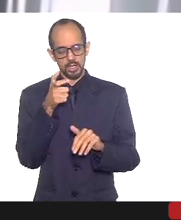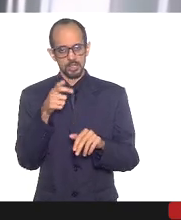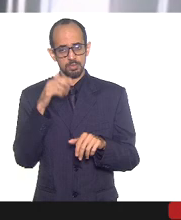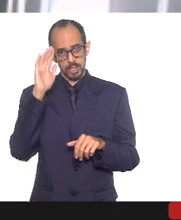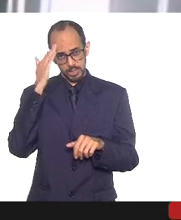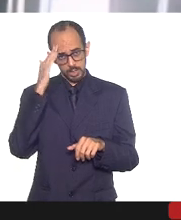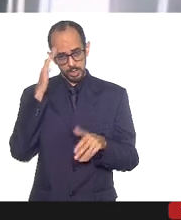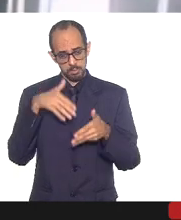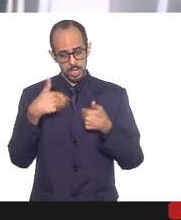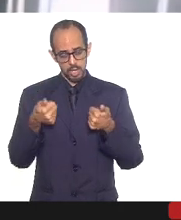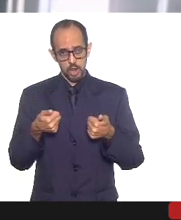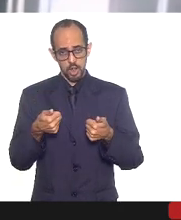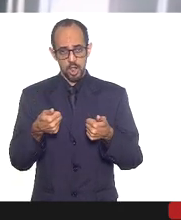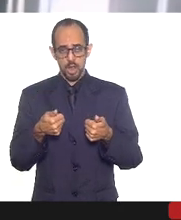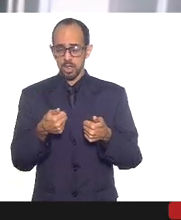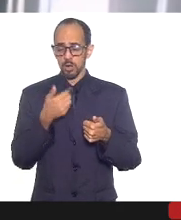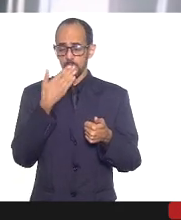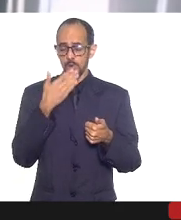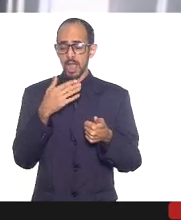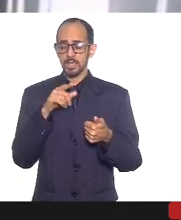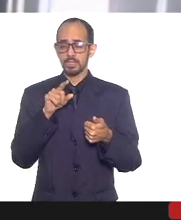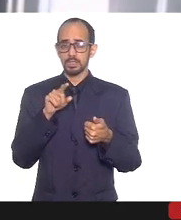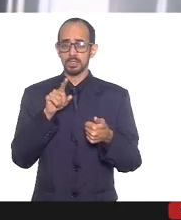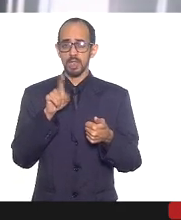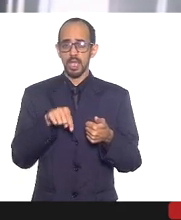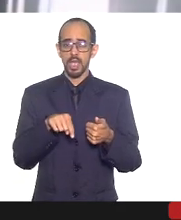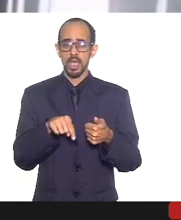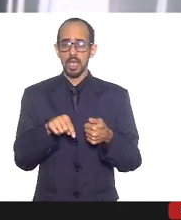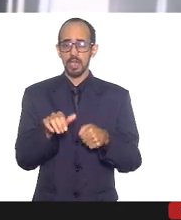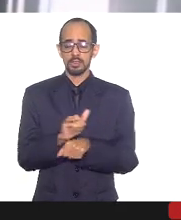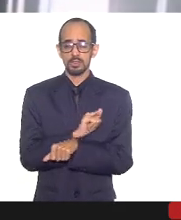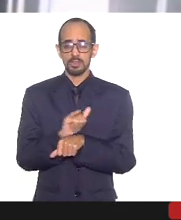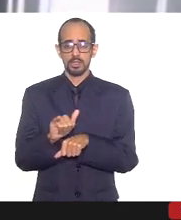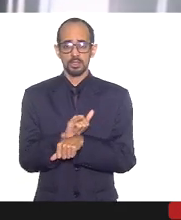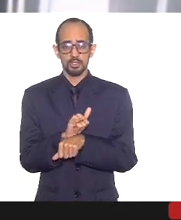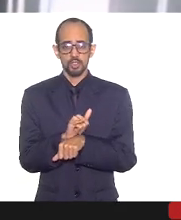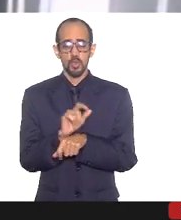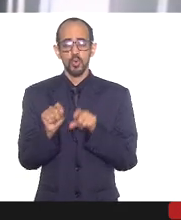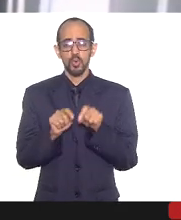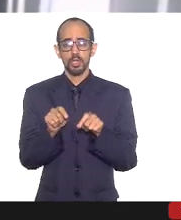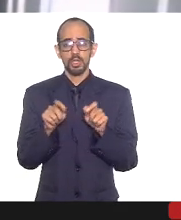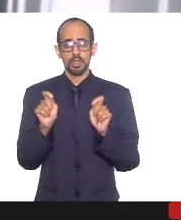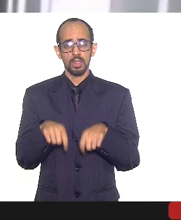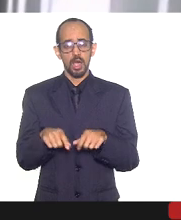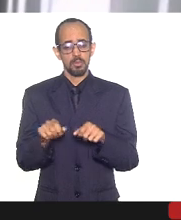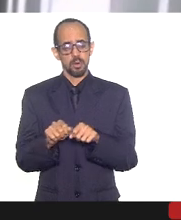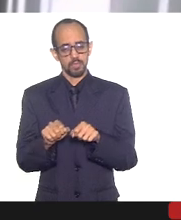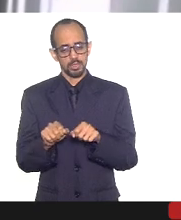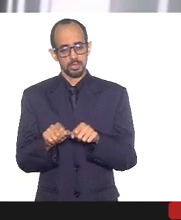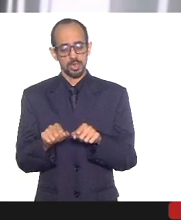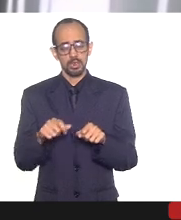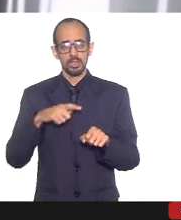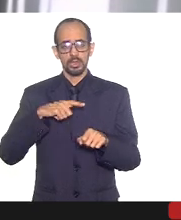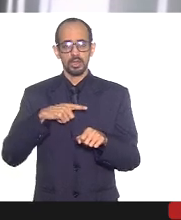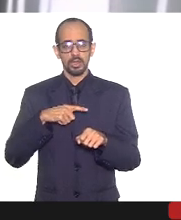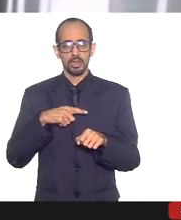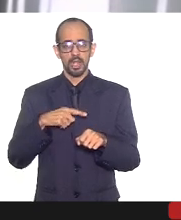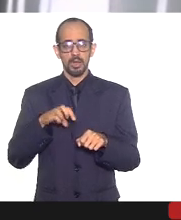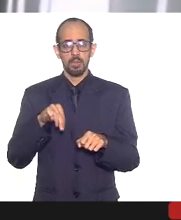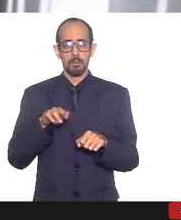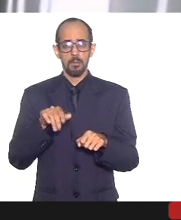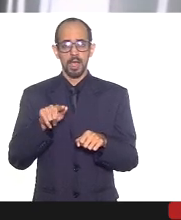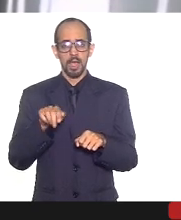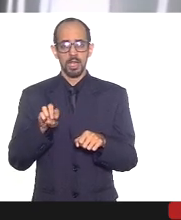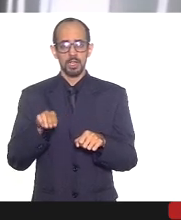como disse o procurador Marcos, quais são as margens, porque tem uma margem que é de definição política, mas tem uma outra